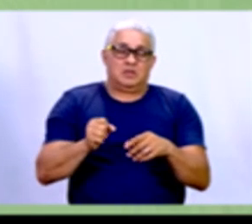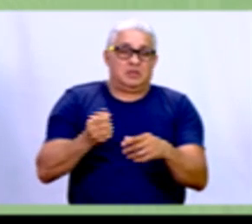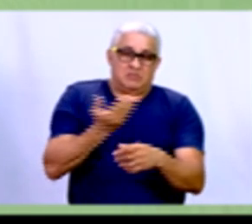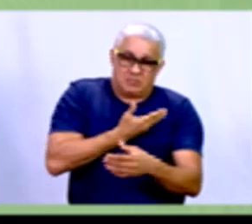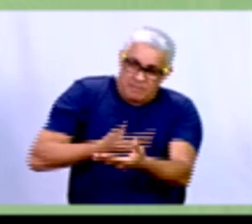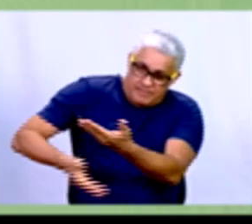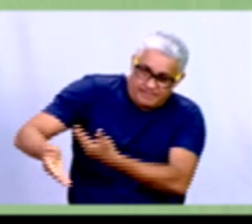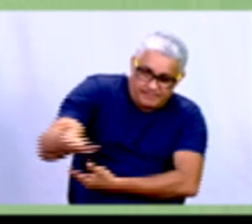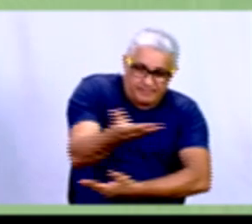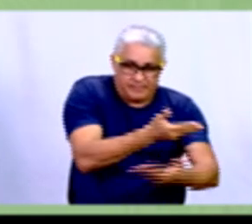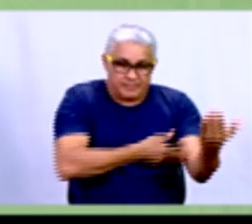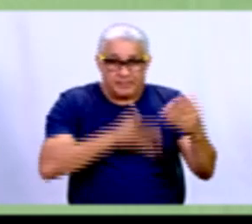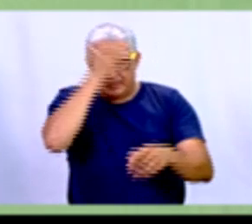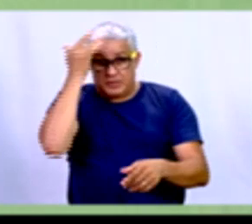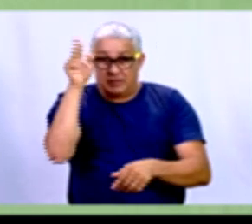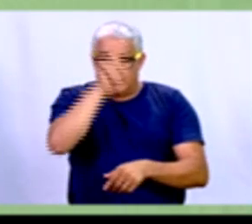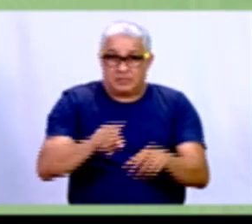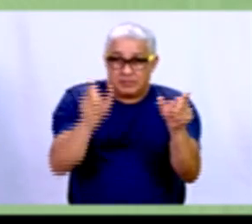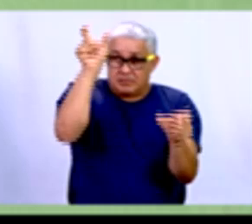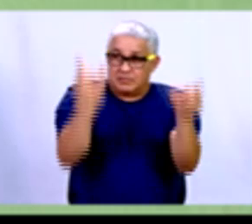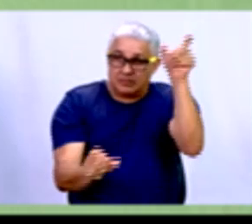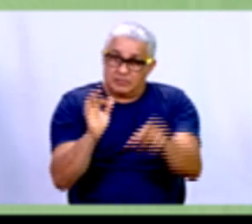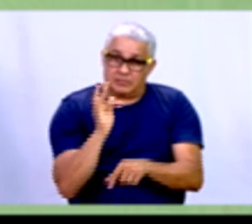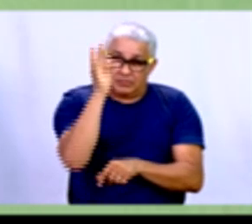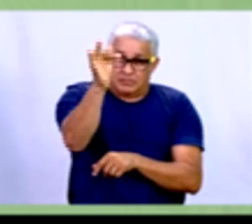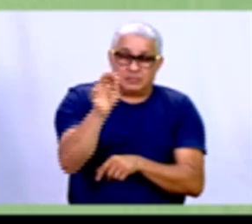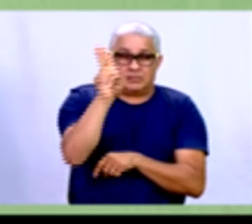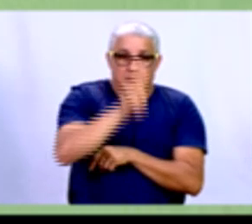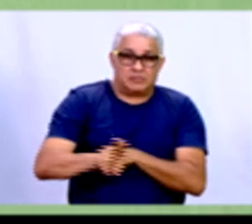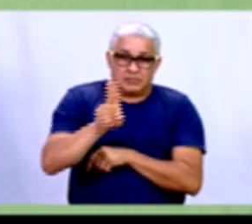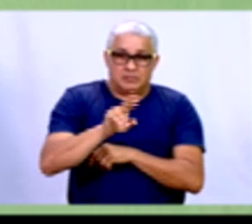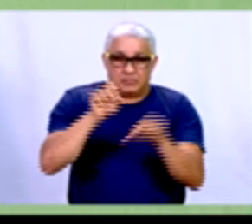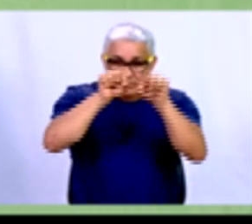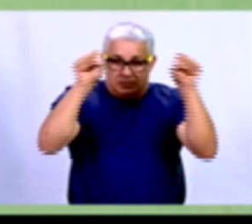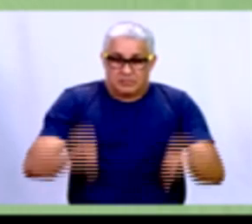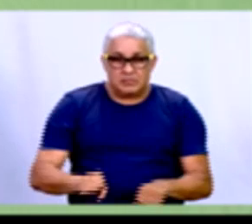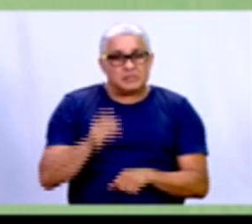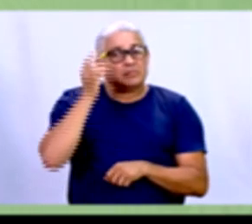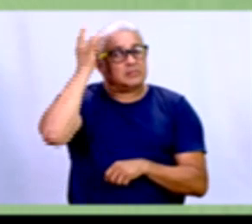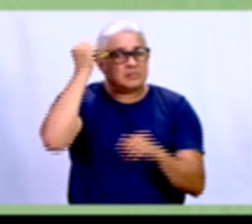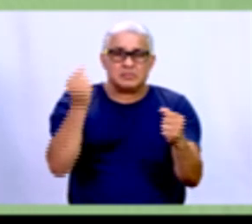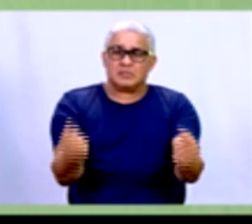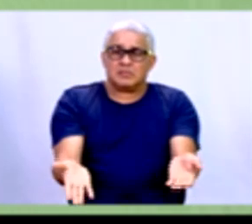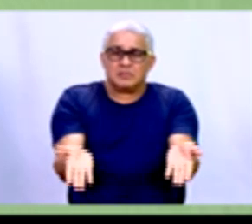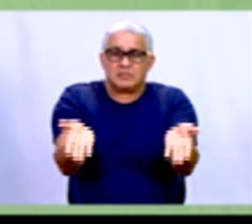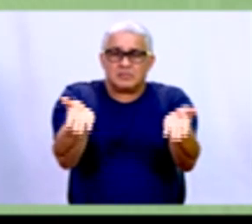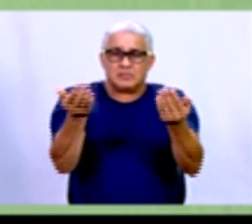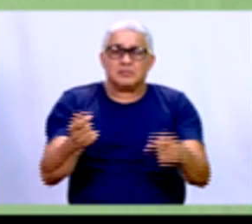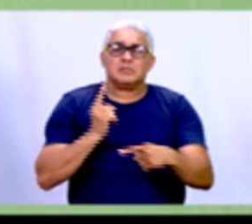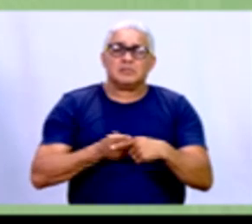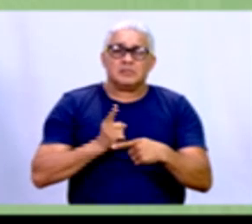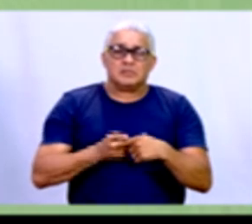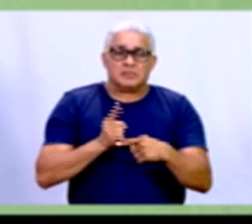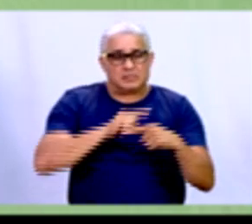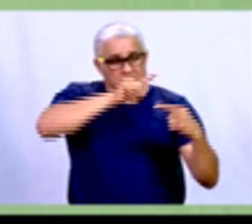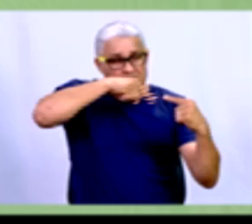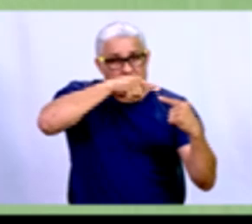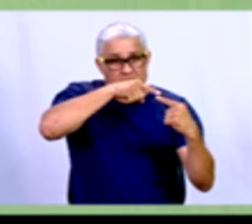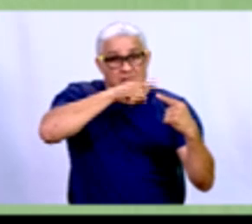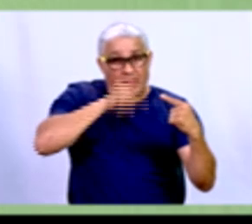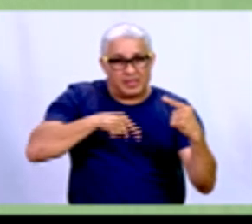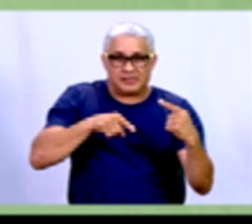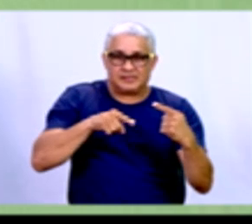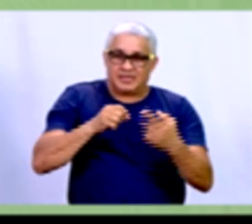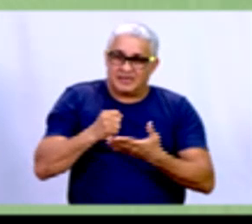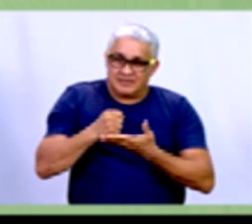os clientes que vão utilizar esse sistema, utilizem esse sistema com mais facilidade. Por quê? Porque o seu objetivo é atender